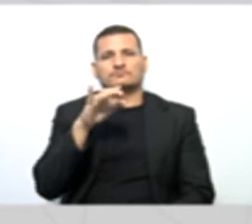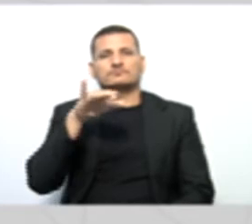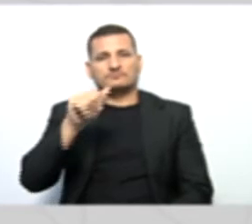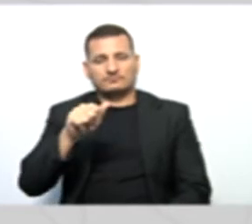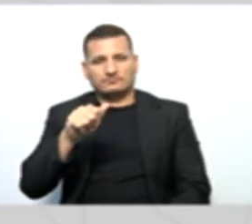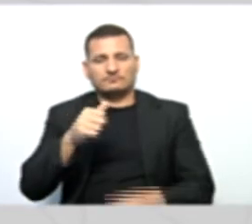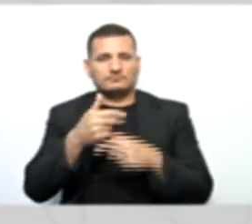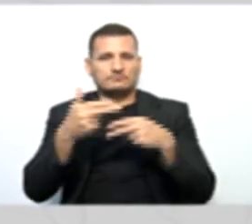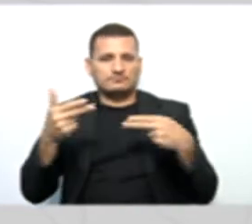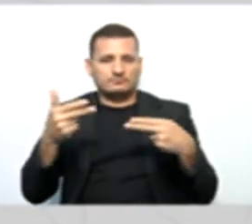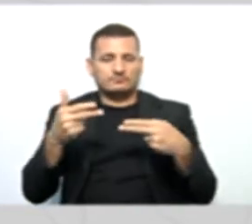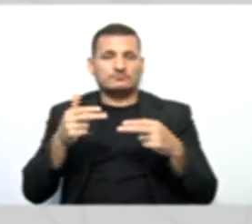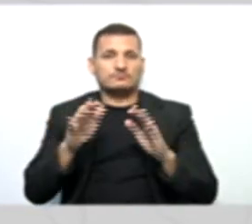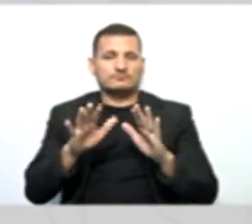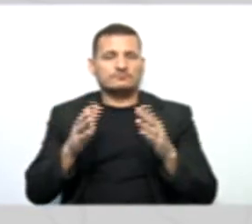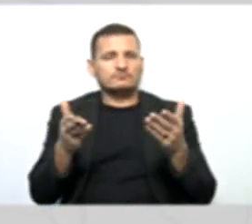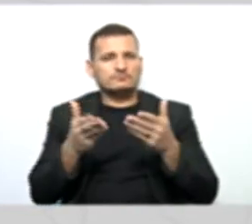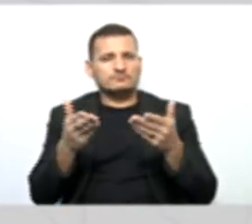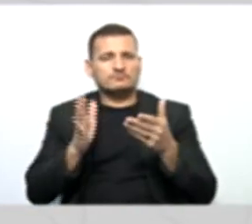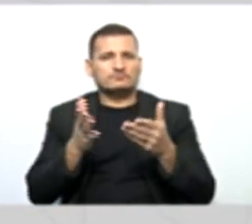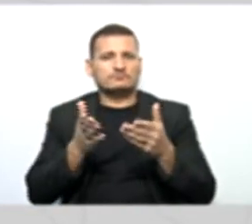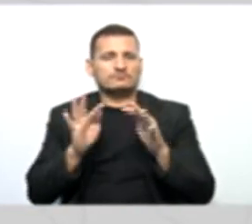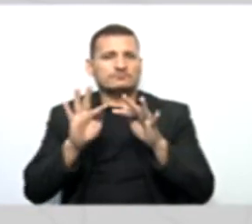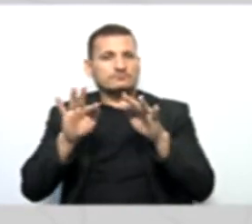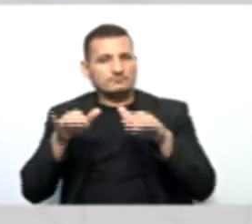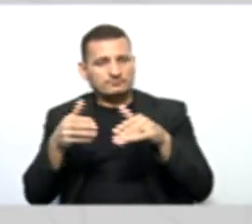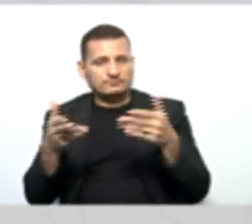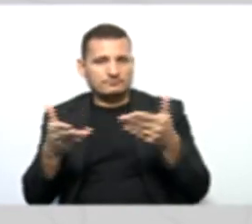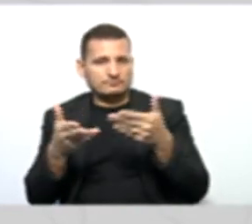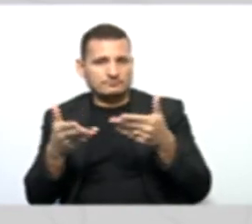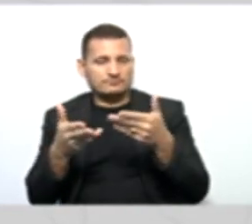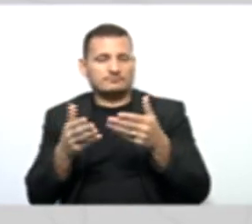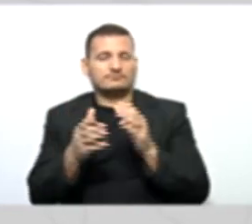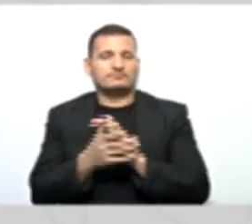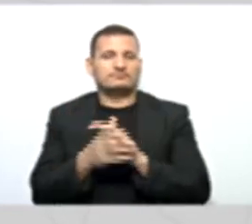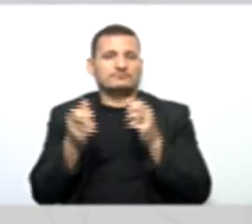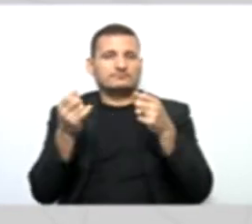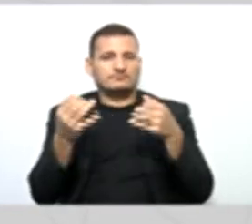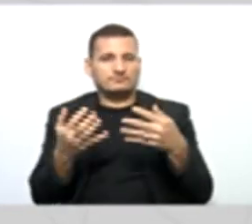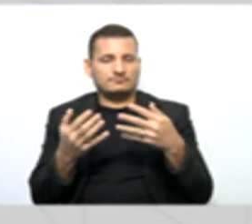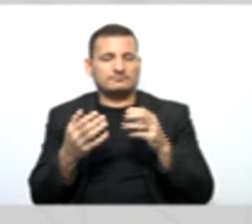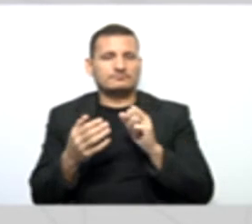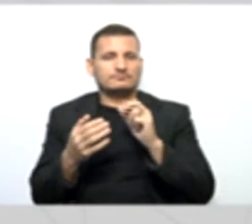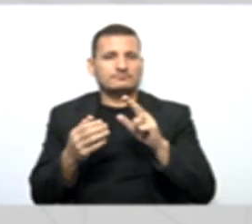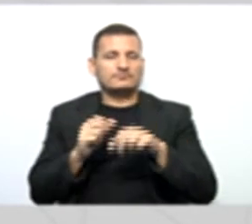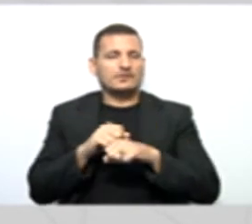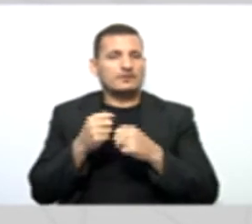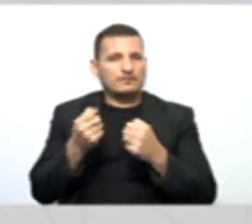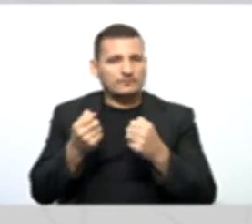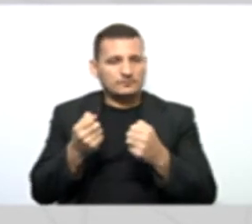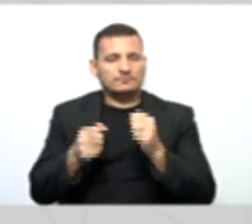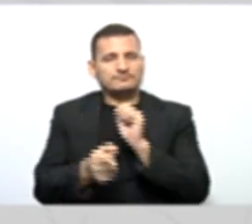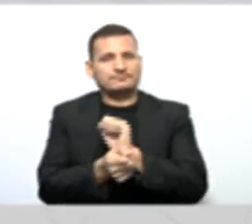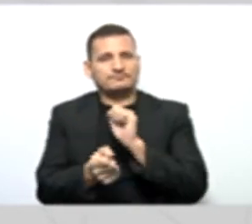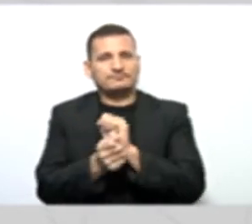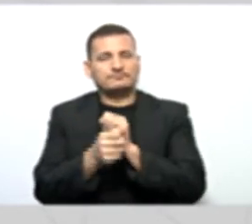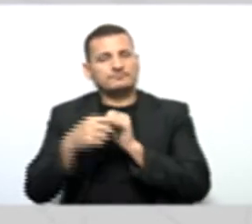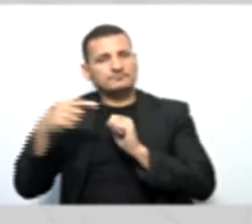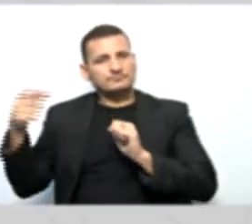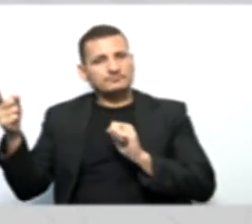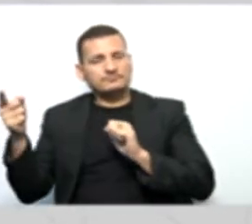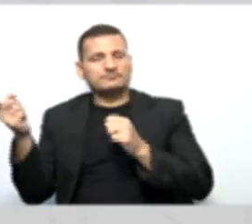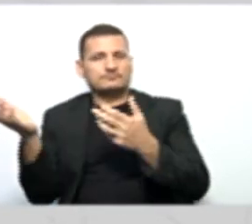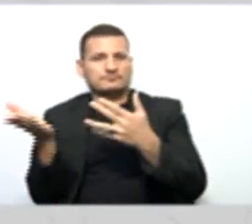Beleza? Mas como nós já estamos finalizando aqui a nossa explicação, eu vou reforçar quando a gente voltar esse